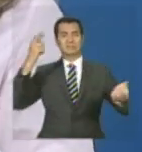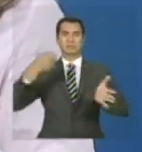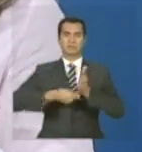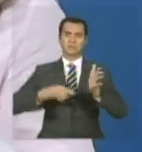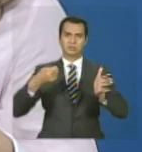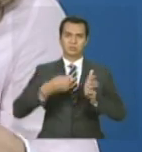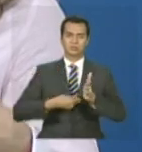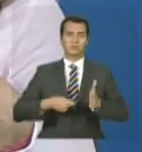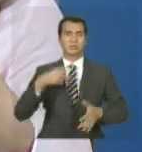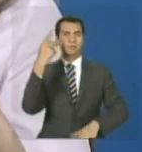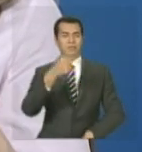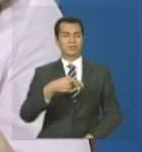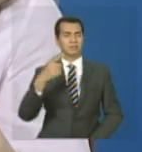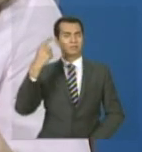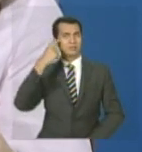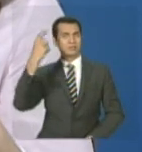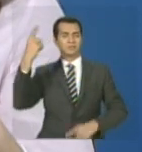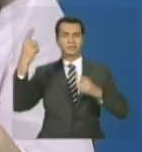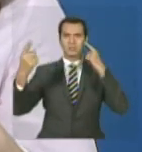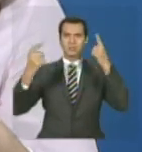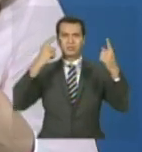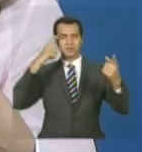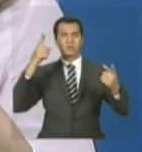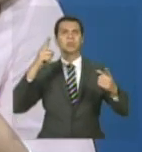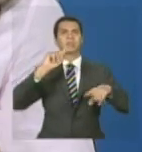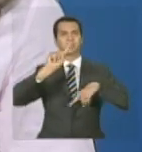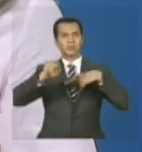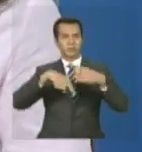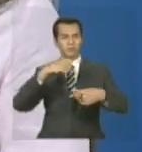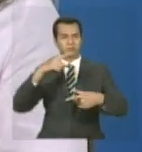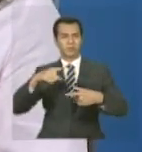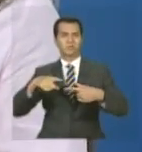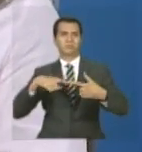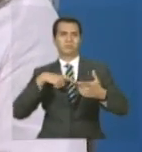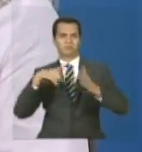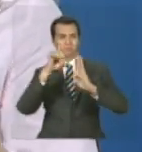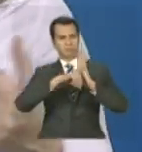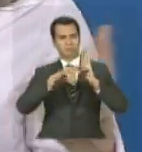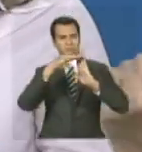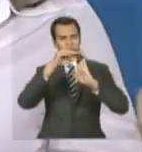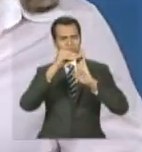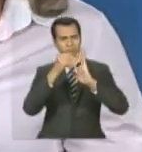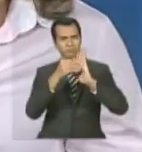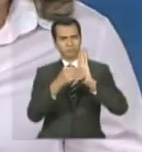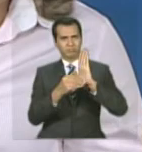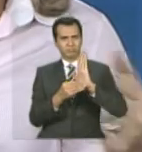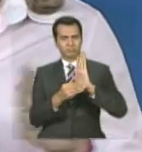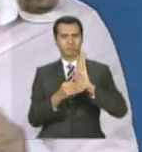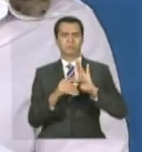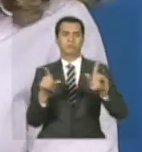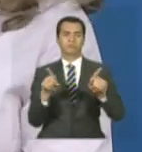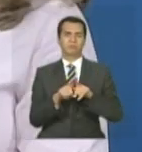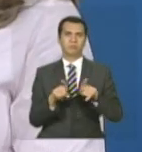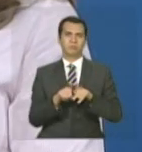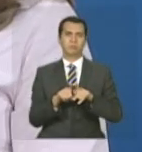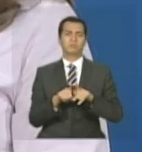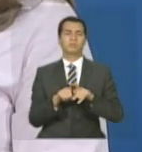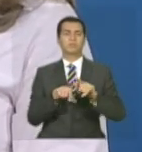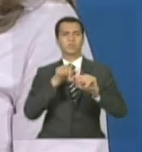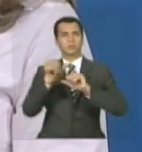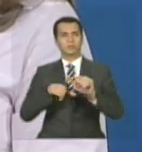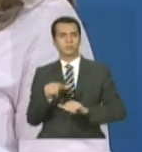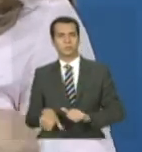são consignadas num documento que vai nos orientar para os próximos 4 anos, inclusive para a reformulação,